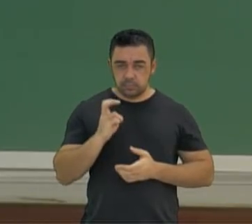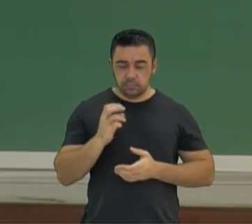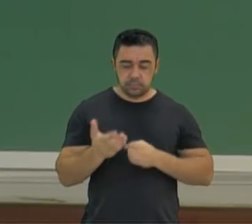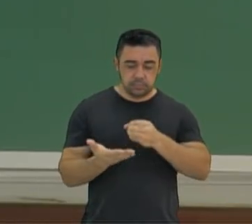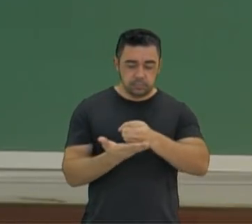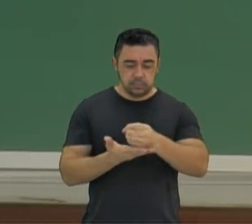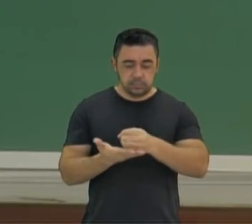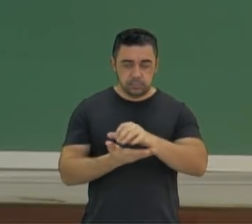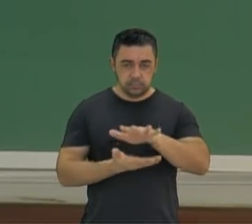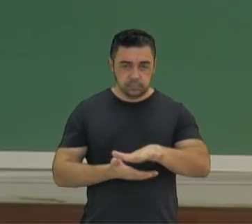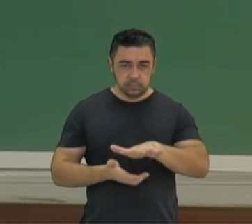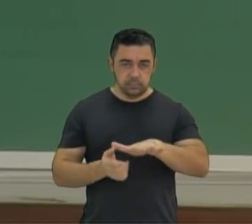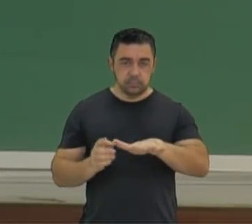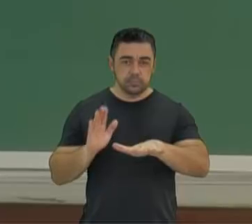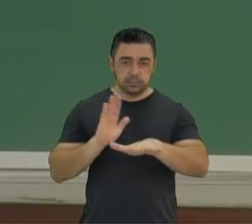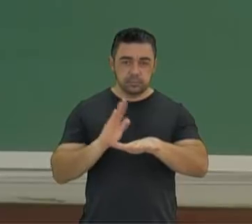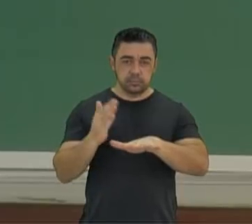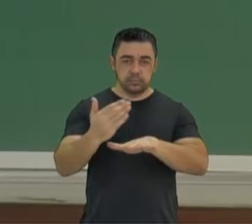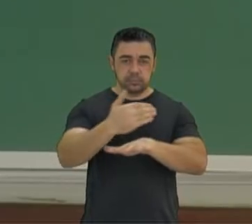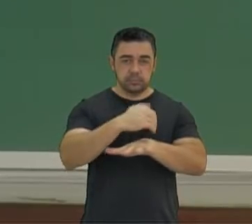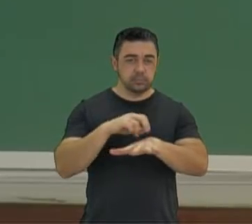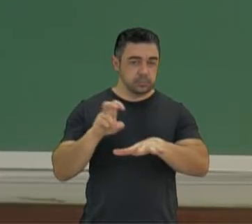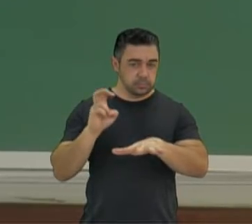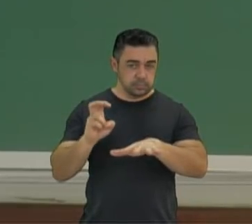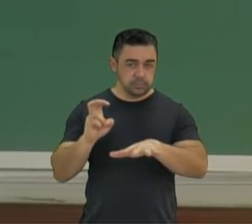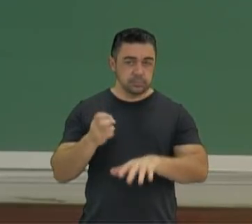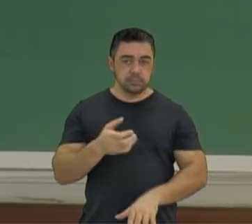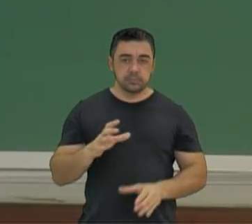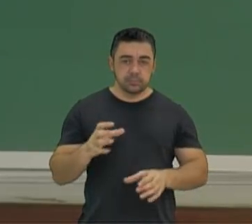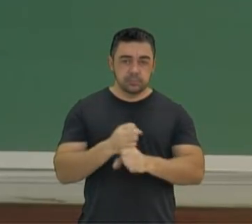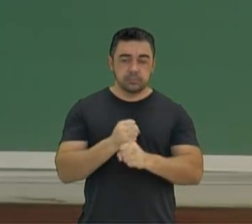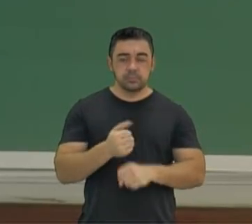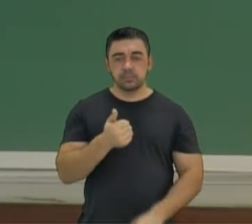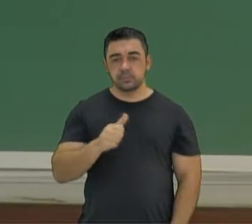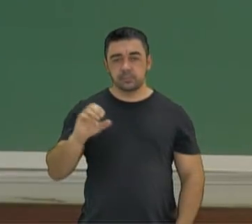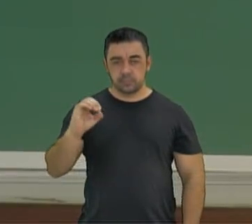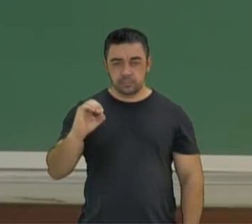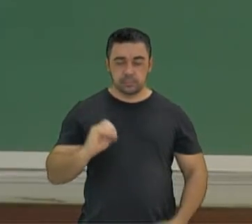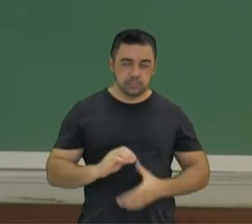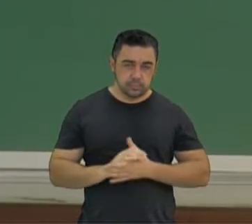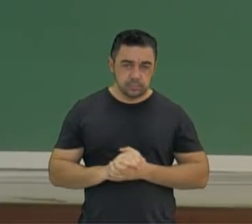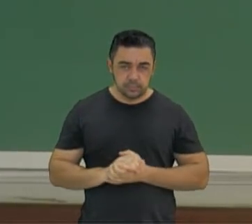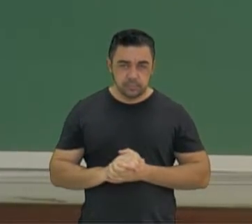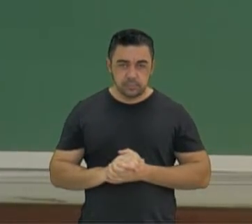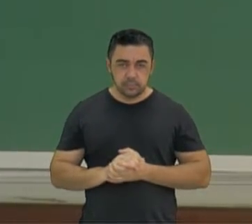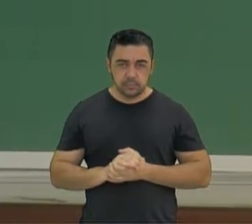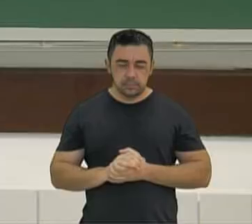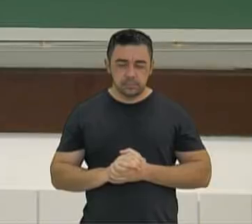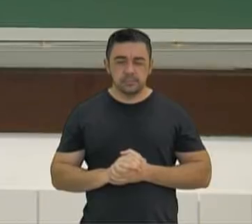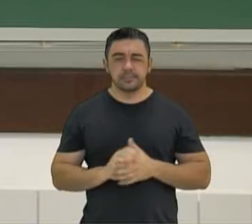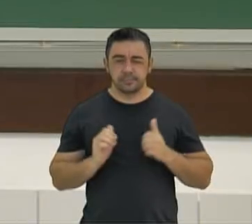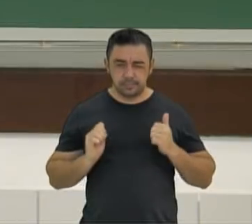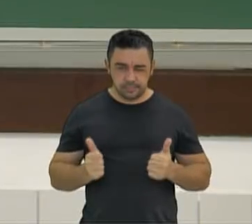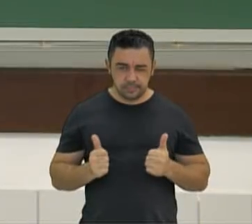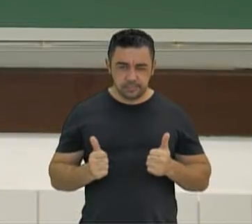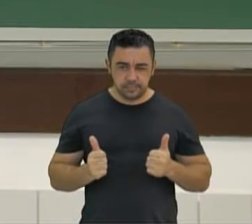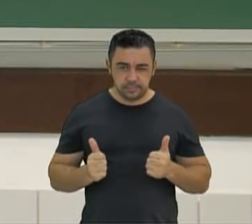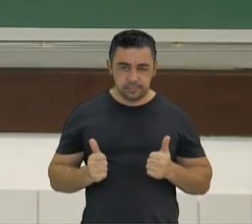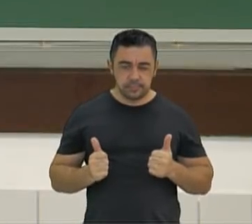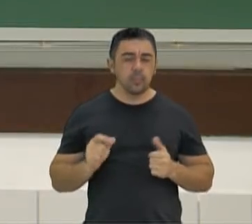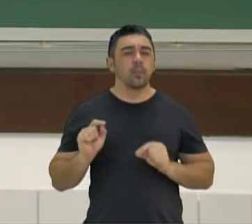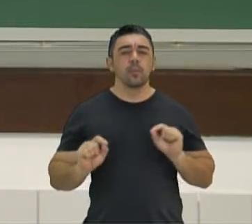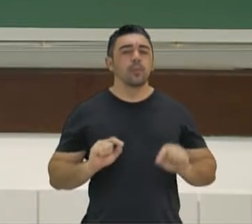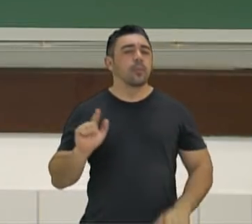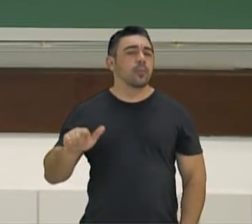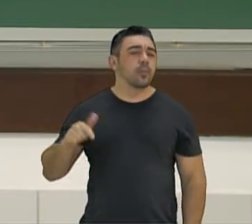na base e mais 5 arestas laterais. Então, eu vou ter 10 arestas. Tudo bem? E quem